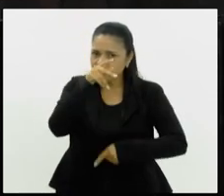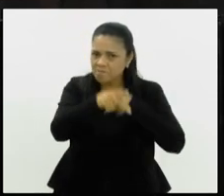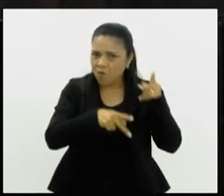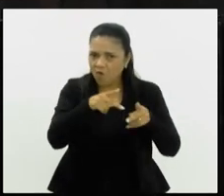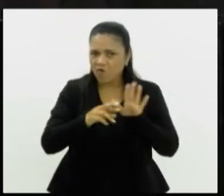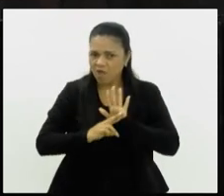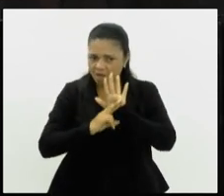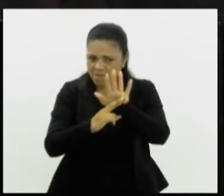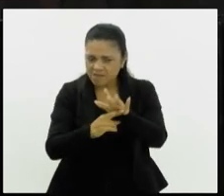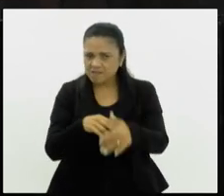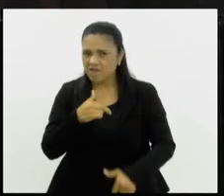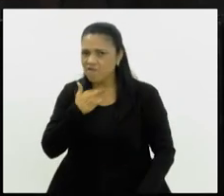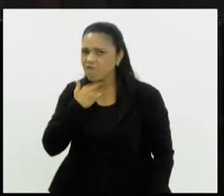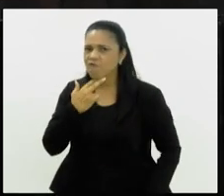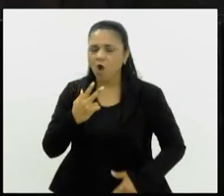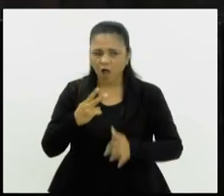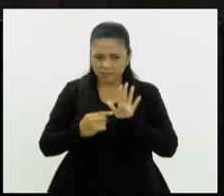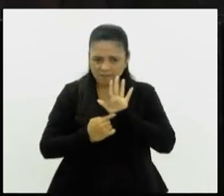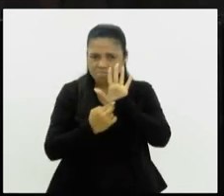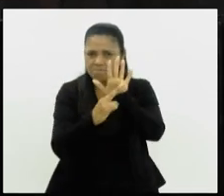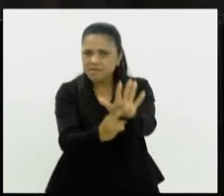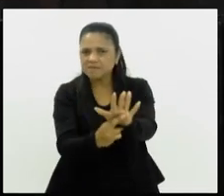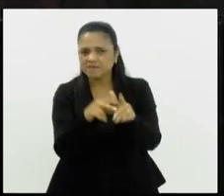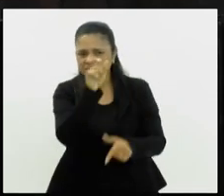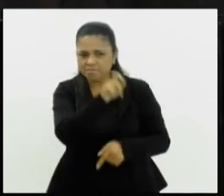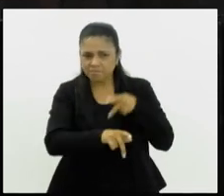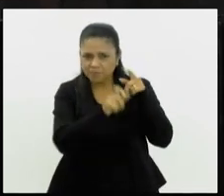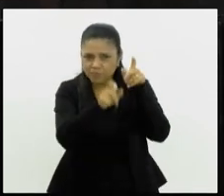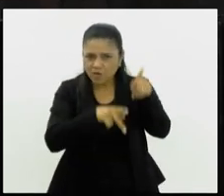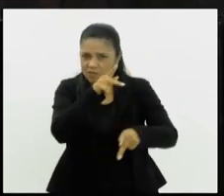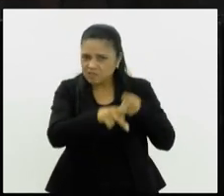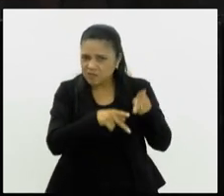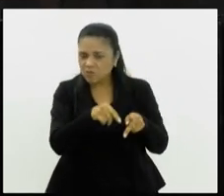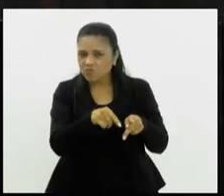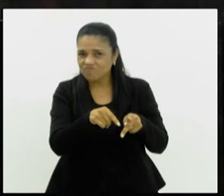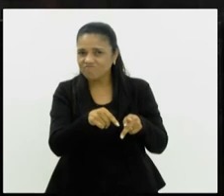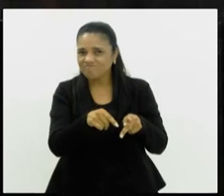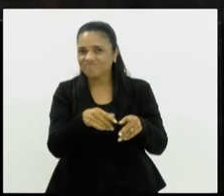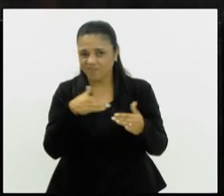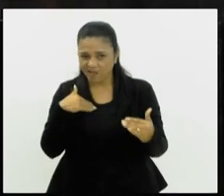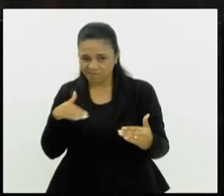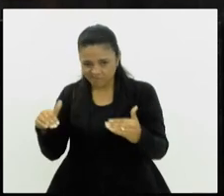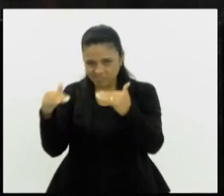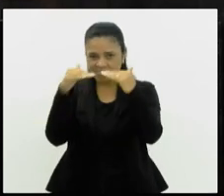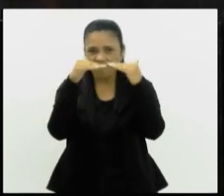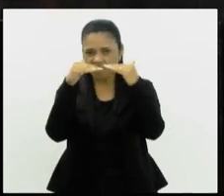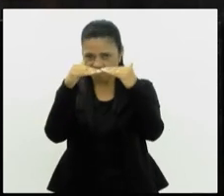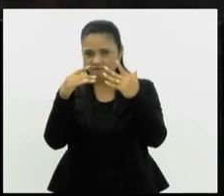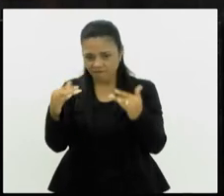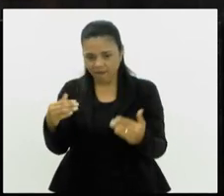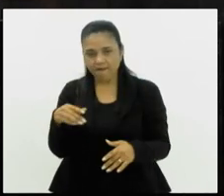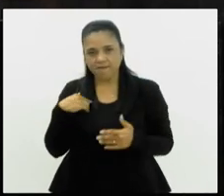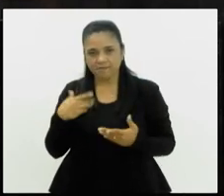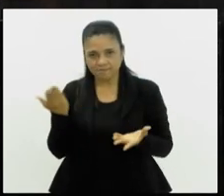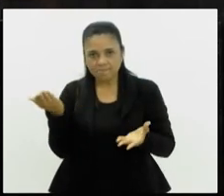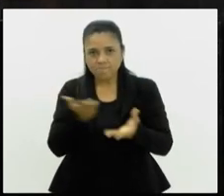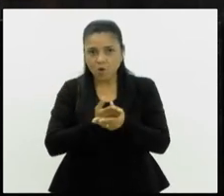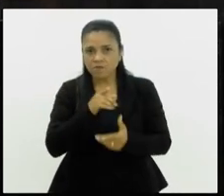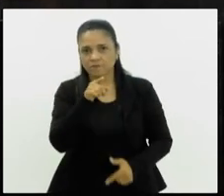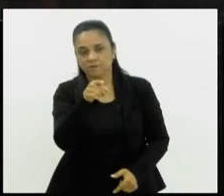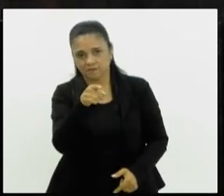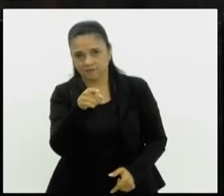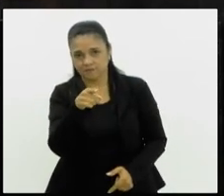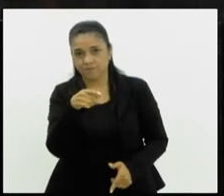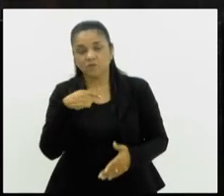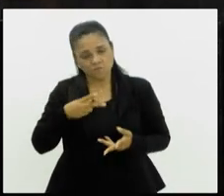pessoas e dá voz para essas pessoas, aí sim, eu gostaria de ver o senhor falar no mesmo nível comigo. Mas nós vamos continuar